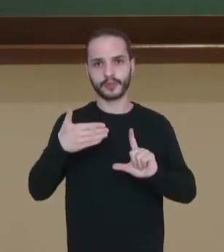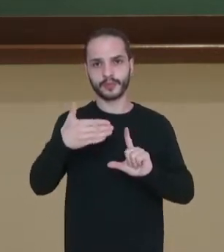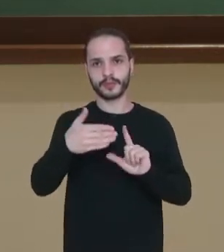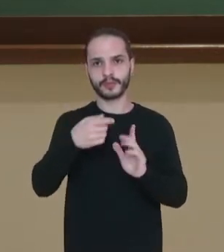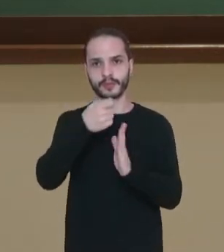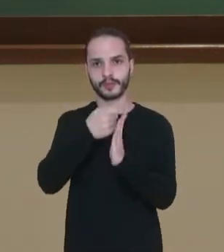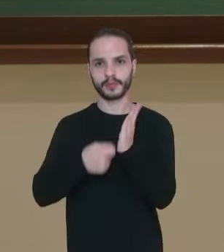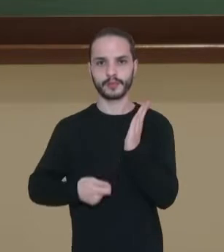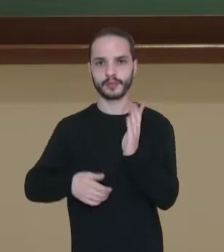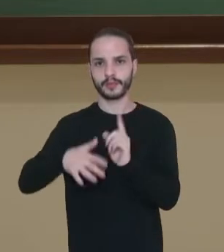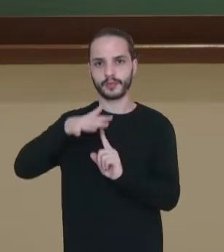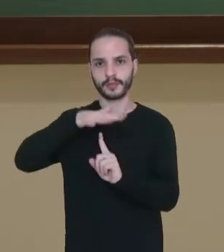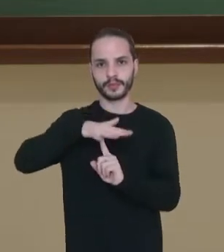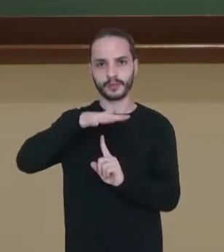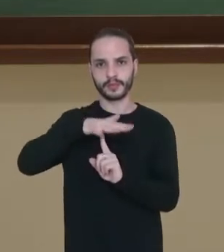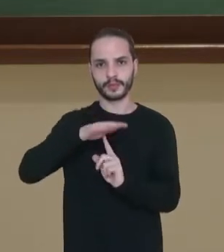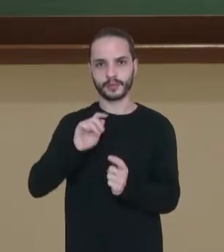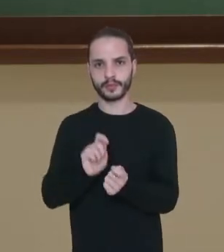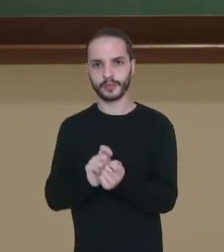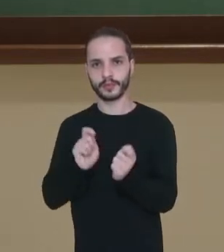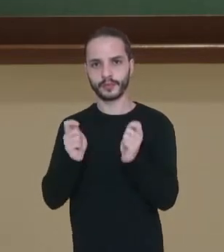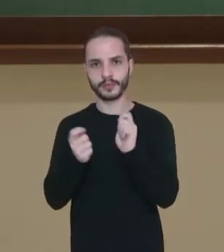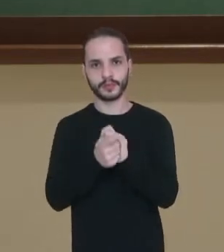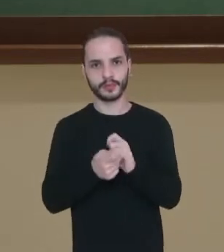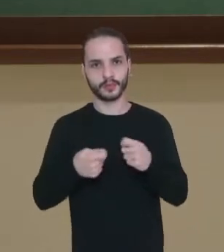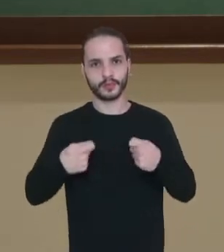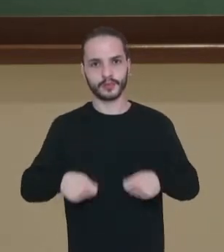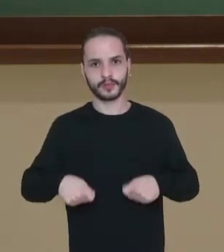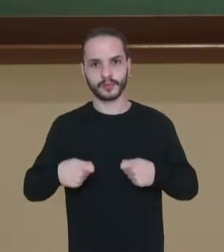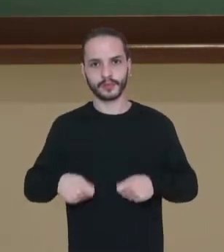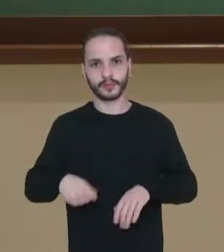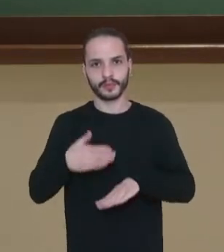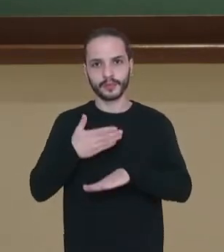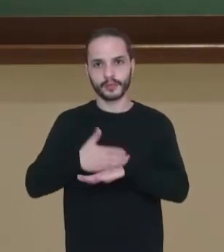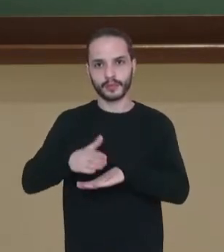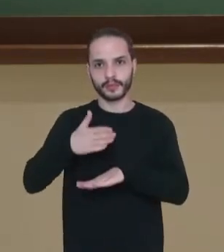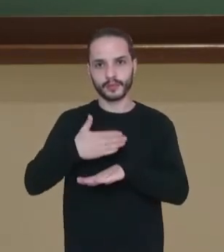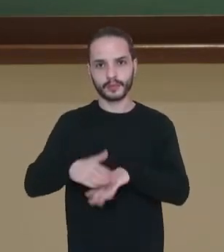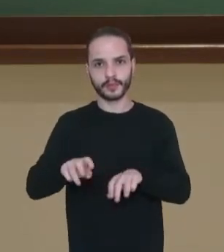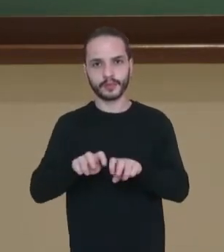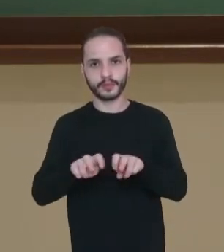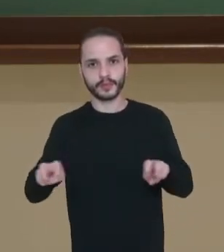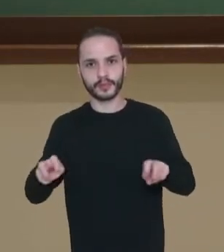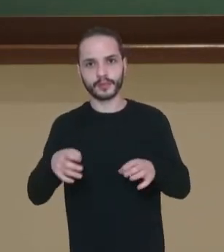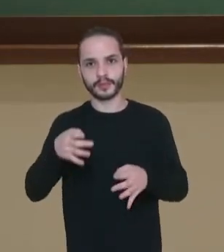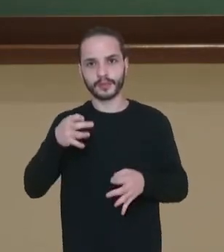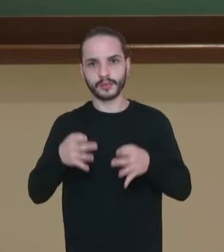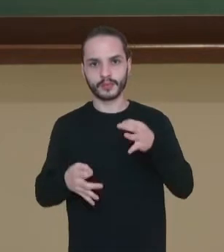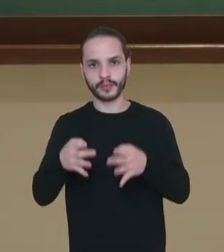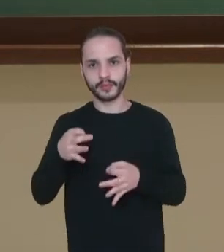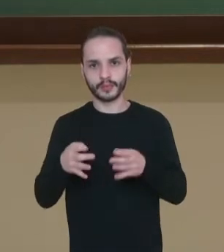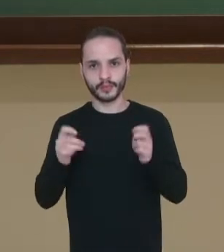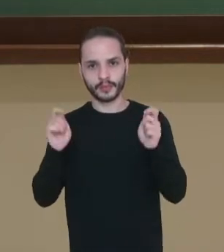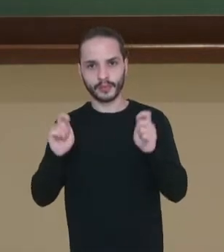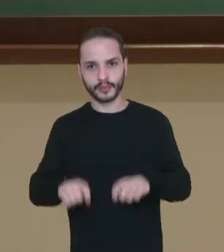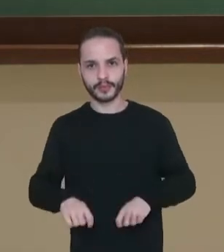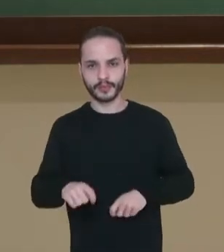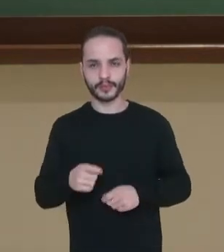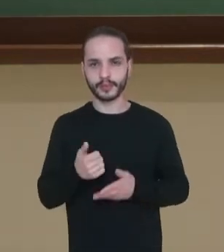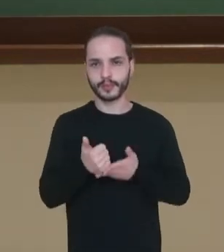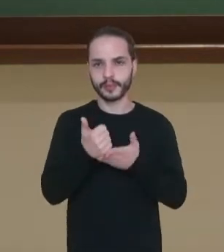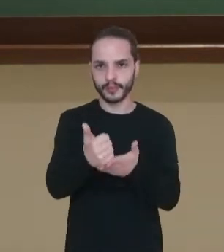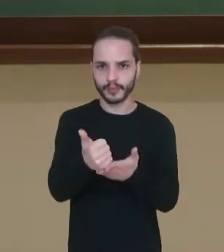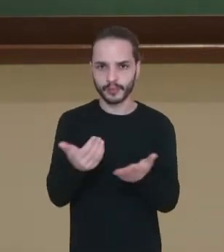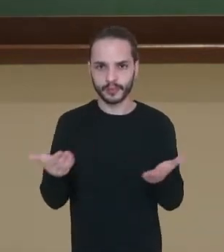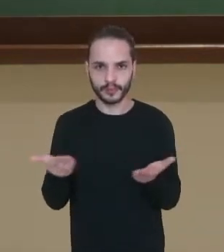adaptações necessárias para treinar a produção de um júri simulado. Oferecemos, lógico, subsídios para que vocês consigam realizar essa